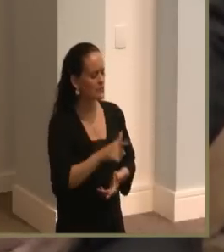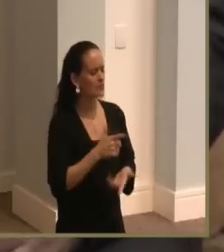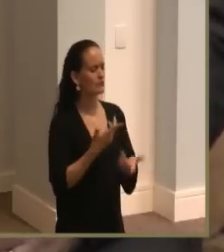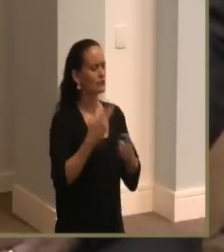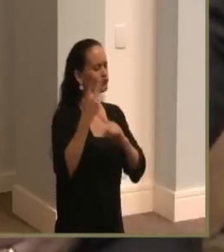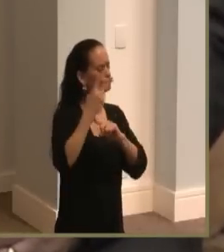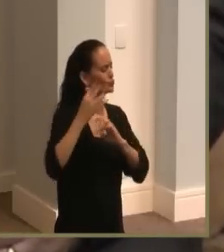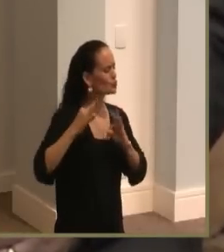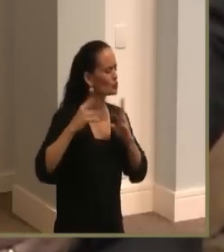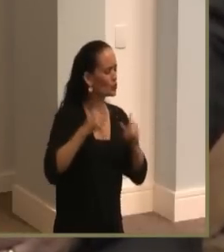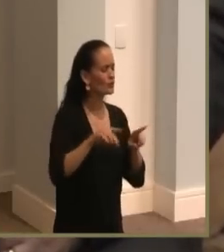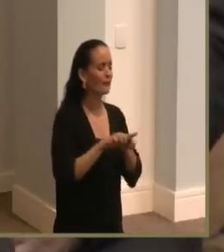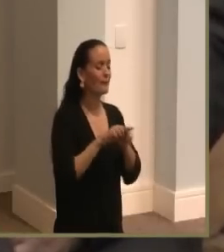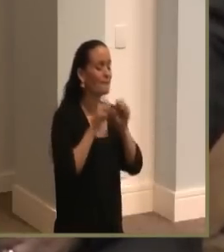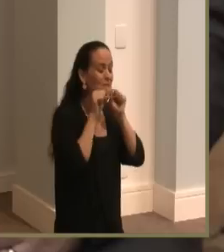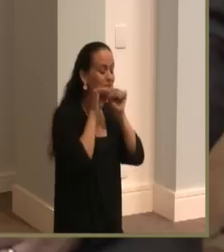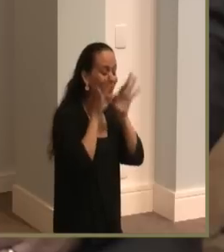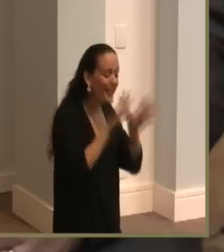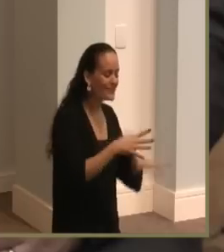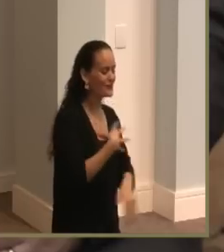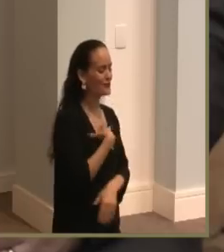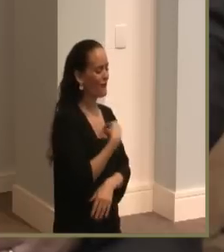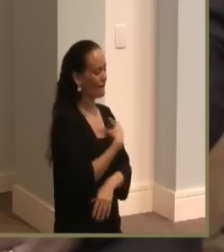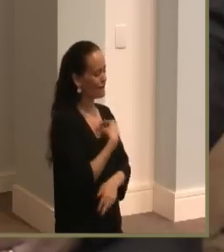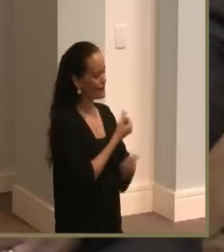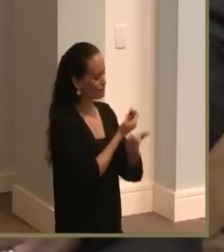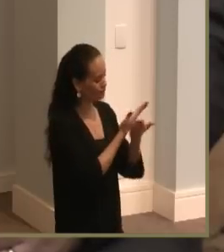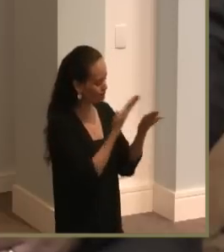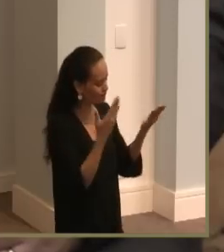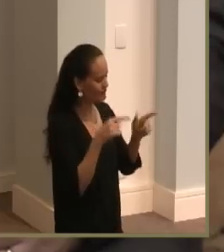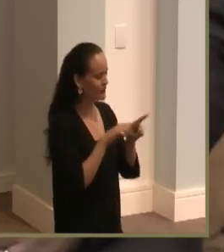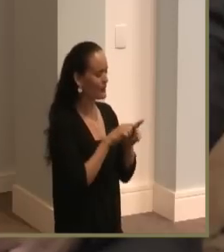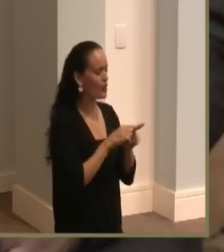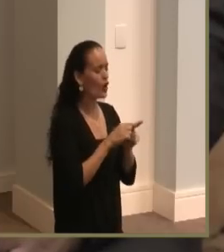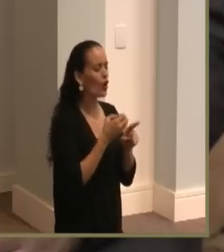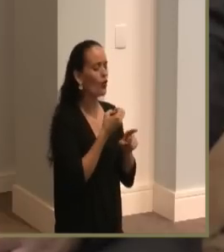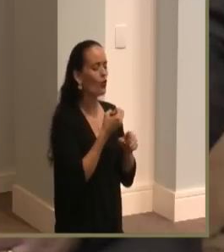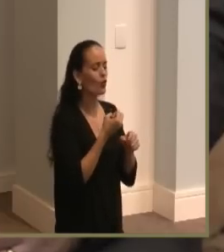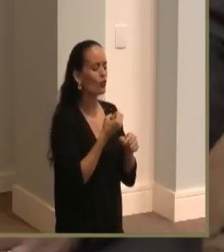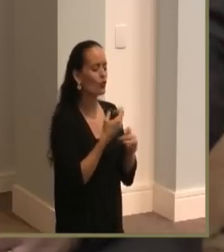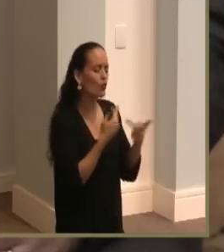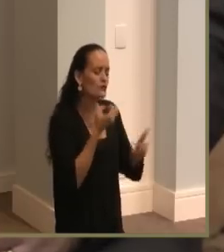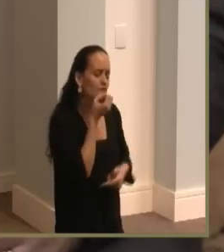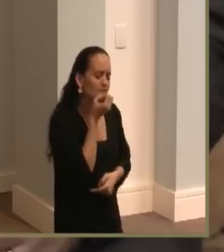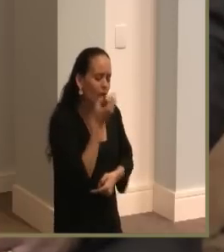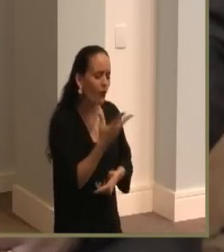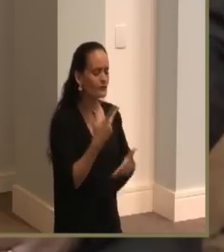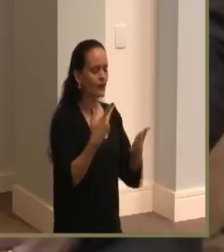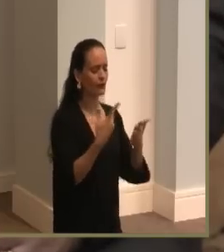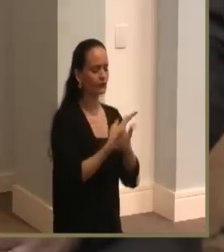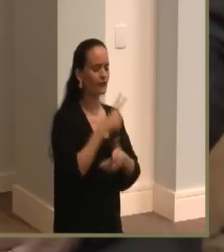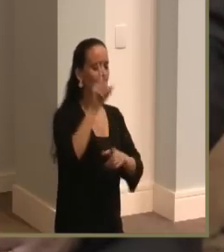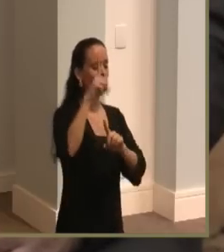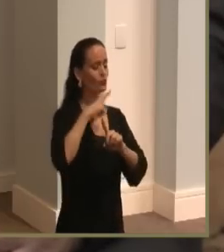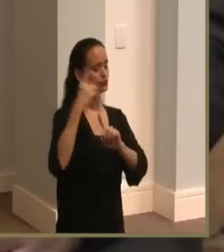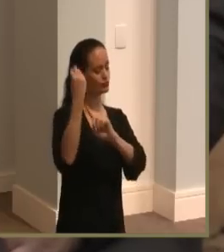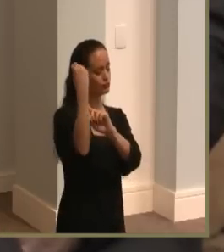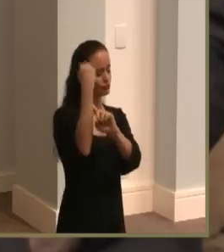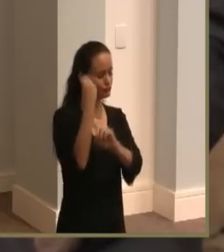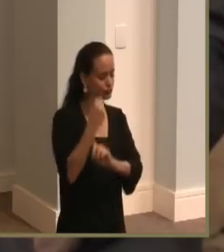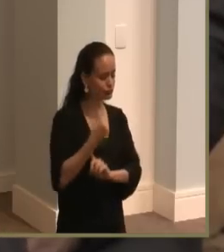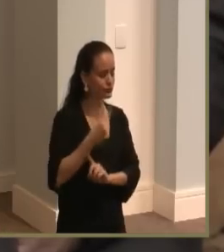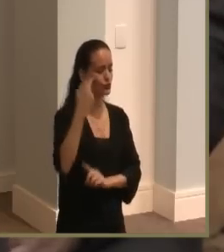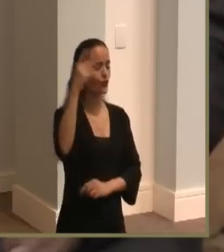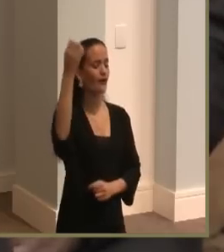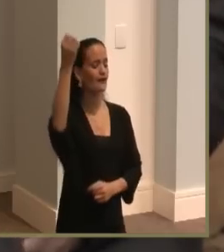ó Deus, bênçãos com os nossos filhos, ó Deus, boas notícias que recebemos, o teu cuidado, a tua graça